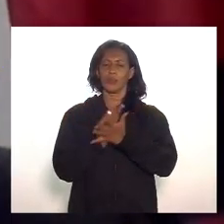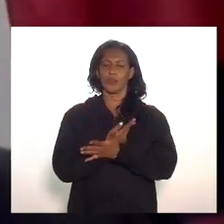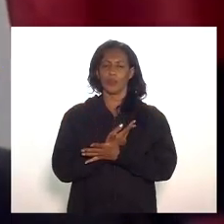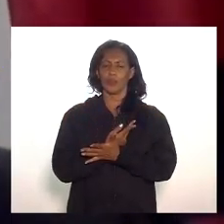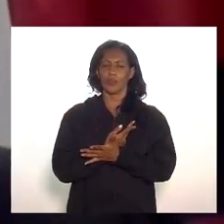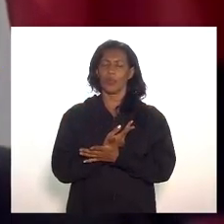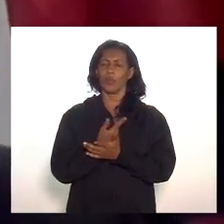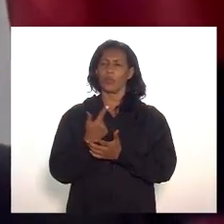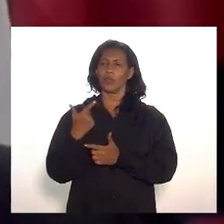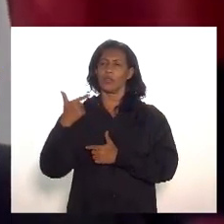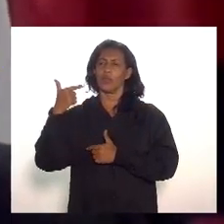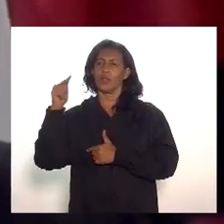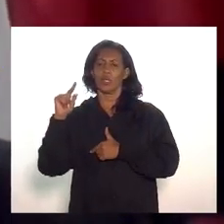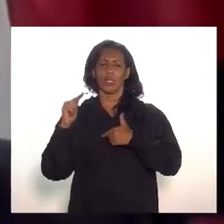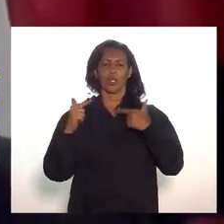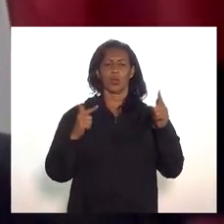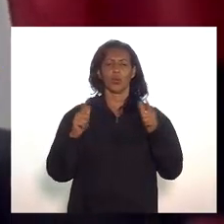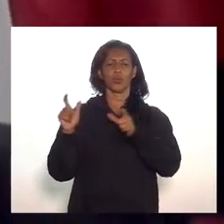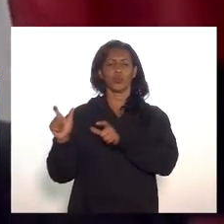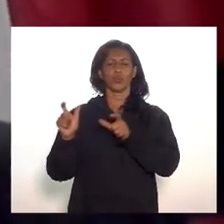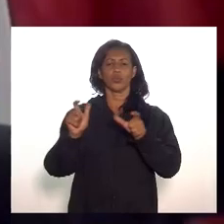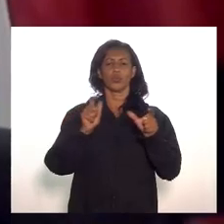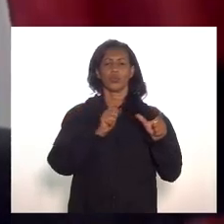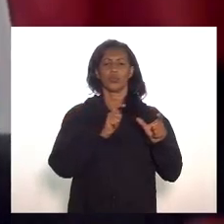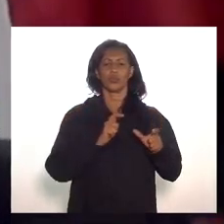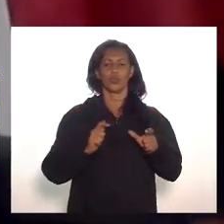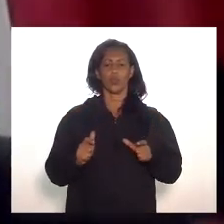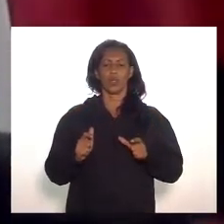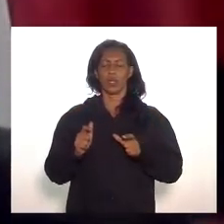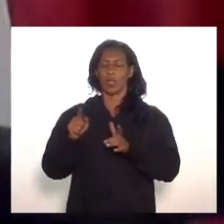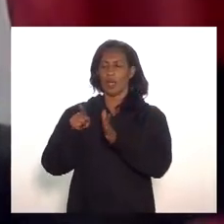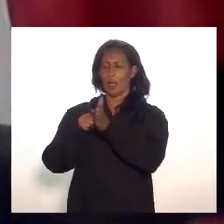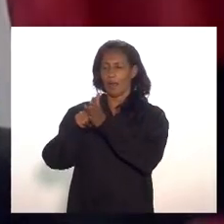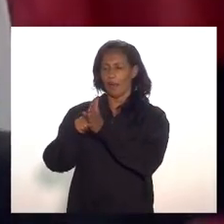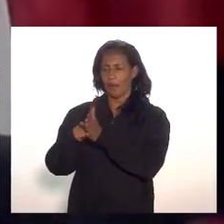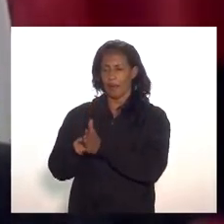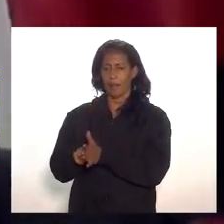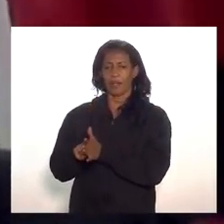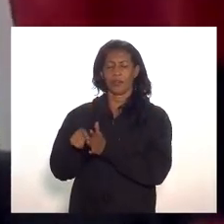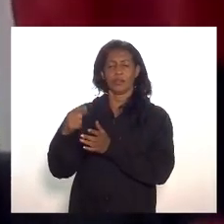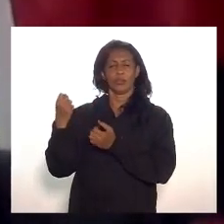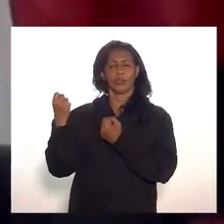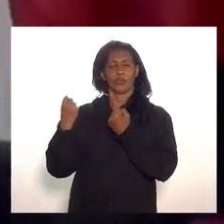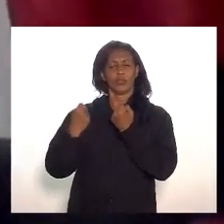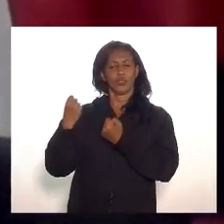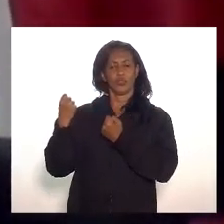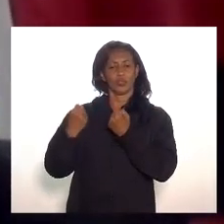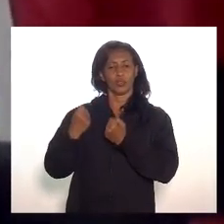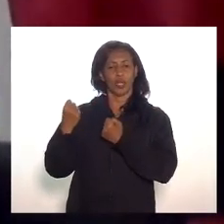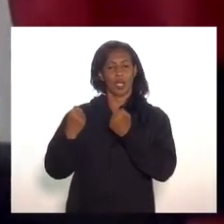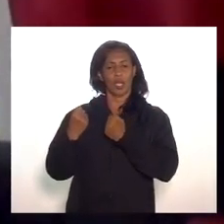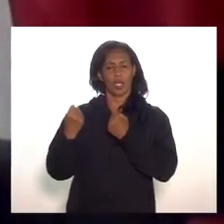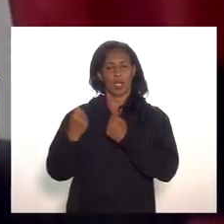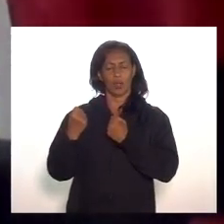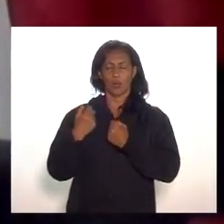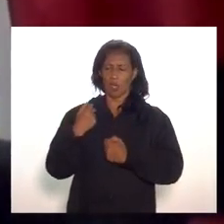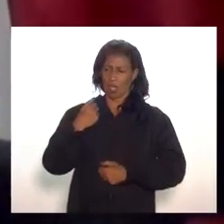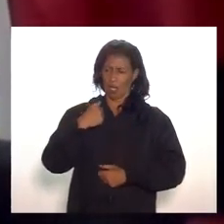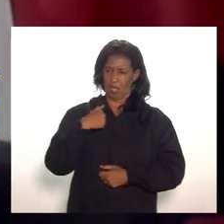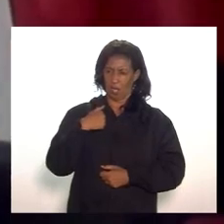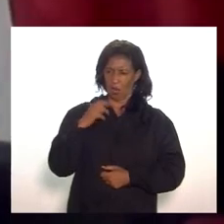outras atividades. O Corpo de Bombeiros inovou também, avançou, a auto-vistoria dos prediais também. Eu, particularmente, sou defensor